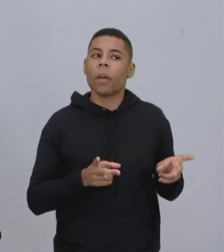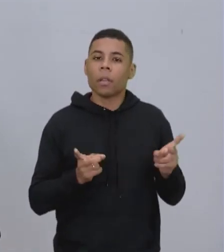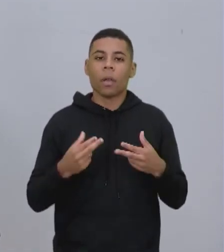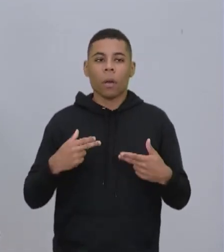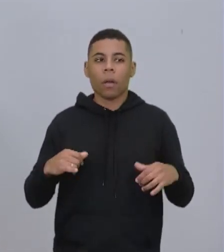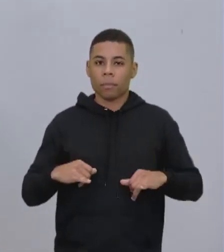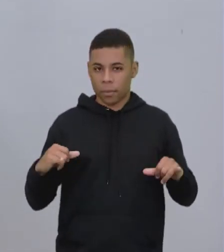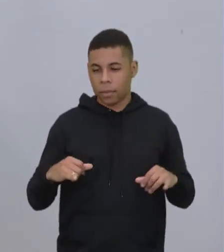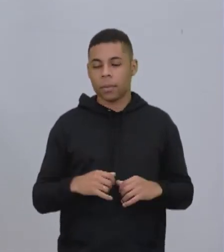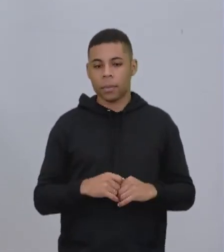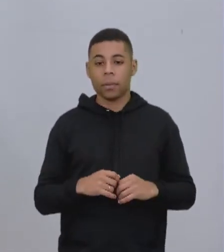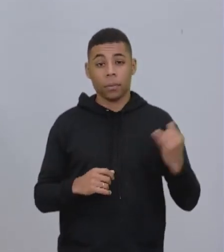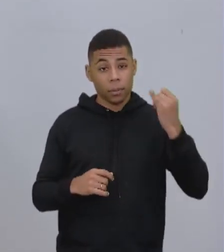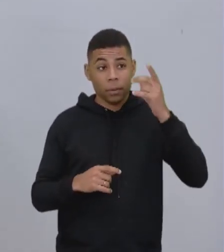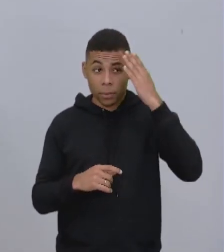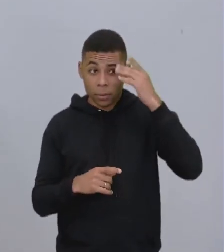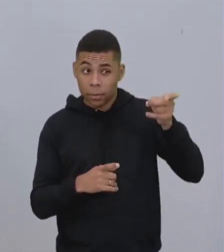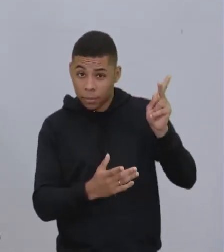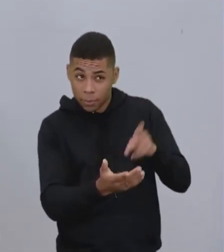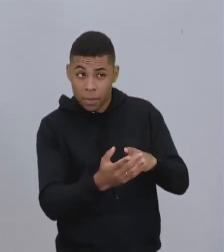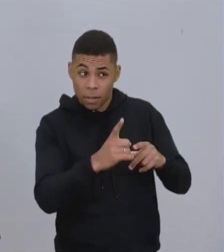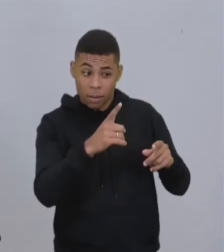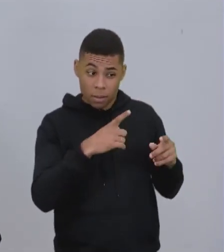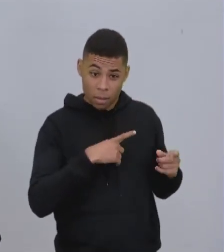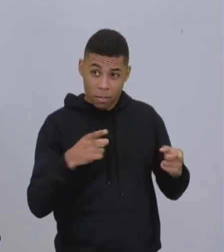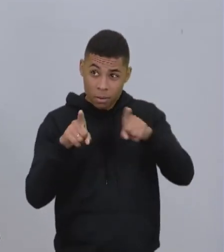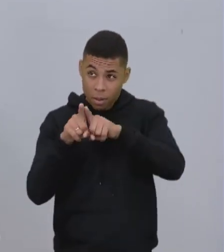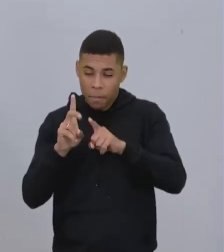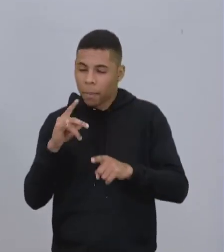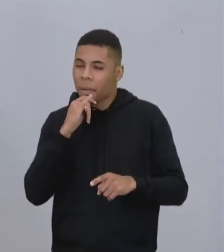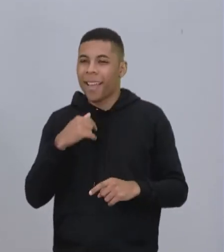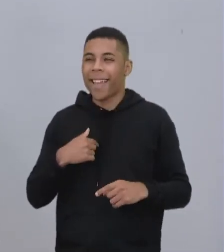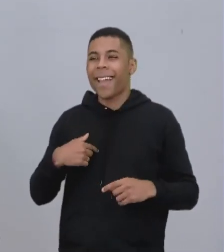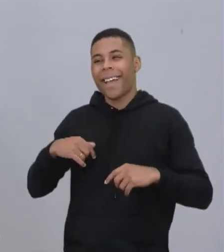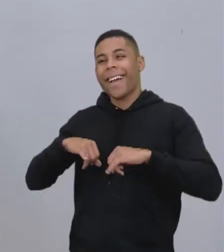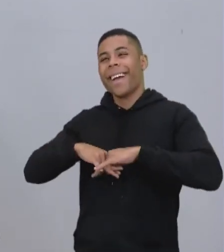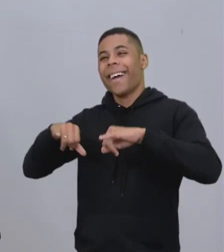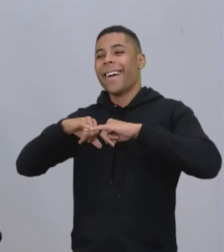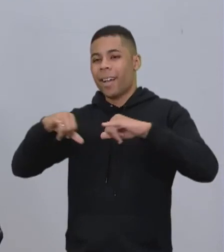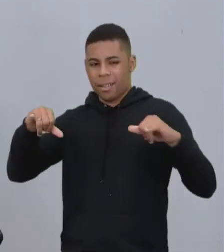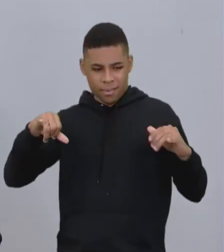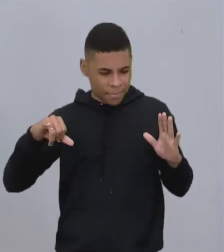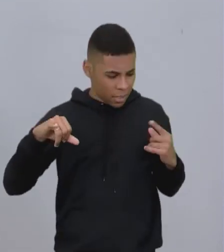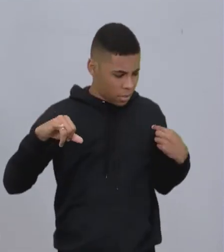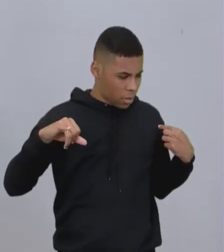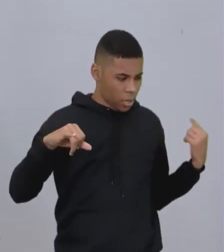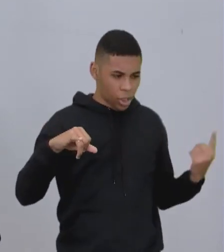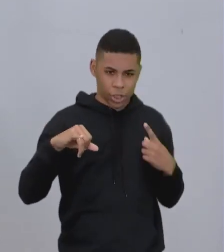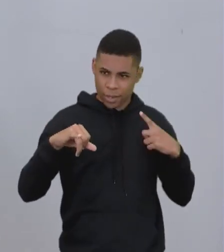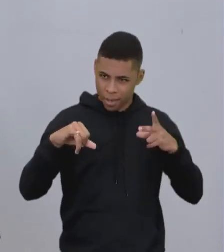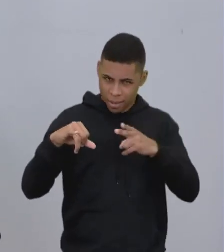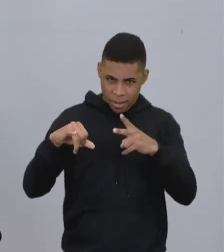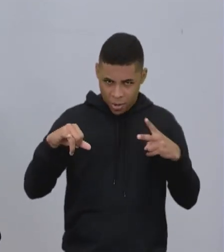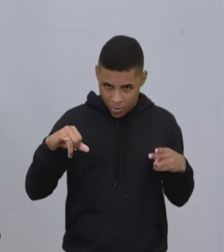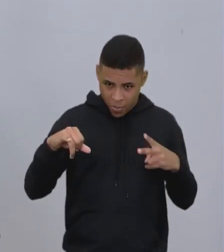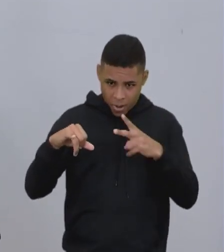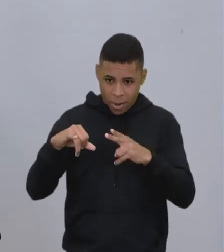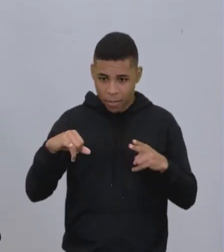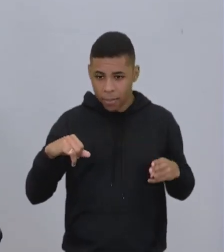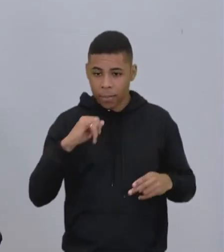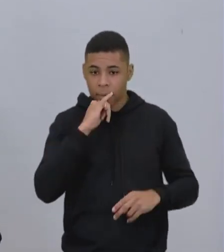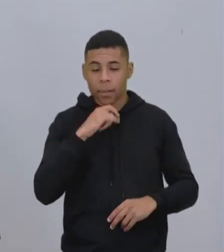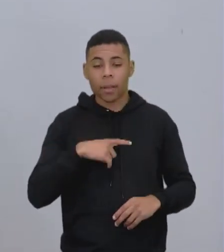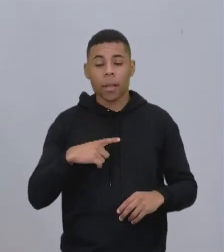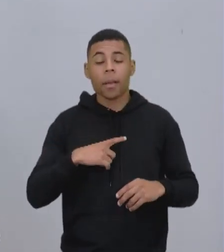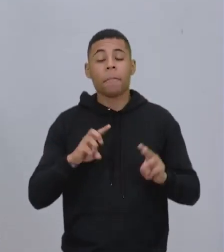advertising e como elas se relacionam com o público. Então a gente tem aí algumas ferramentas, como perceber o layout que é utilizado, o